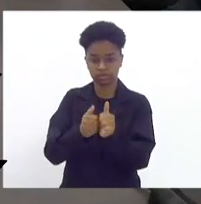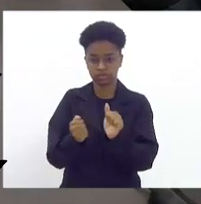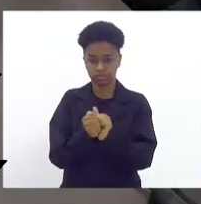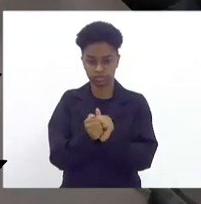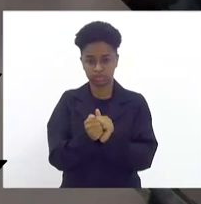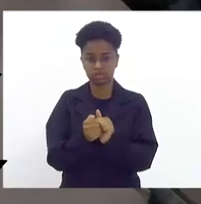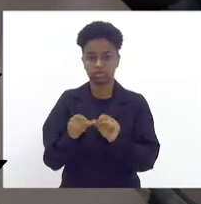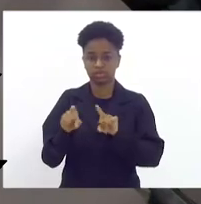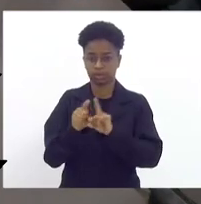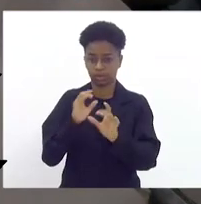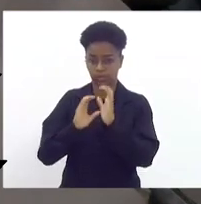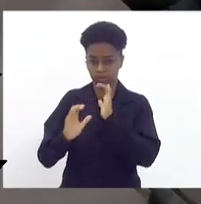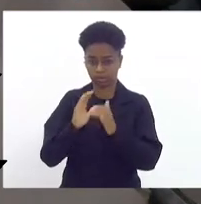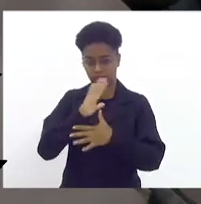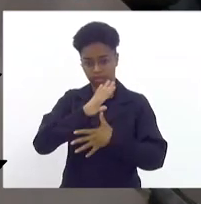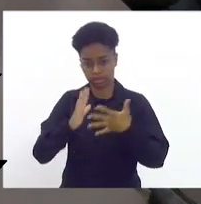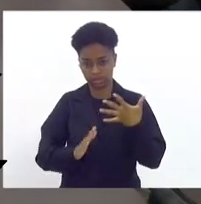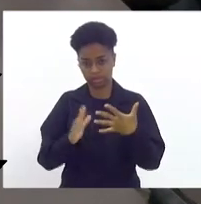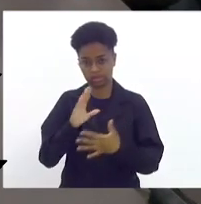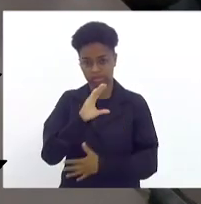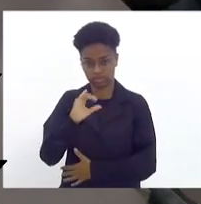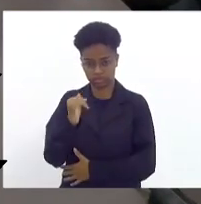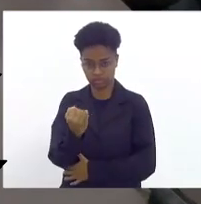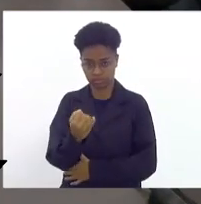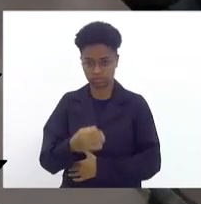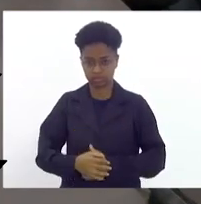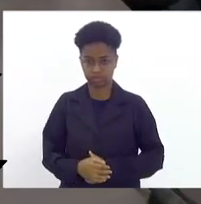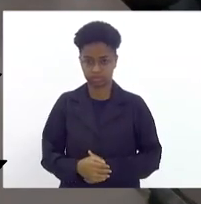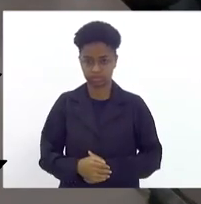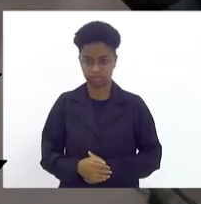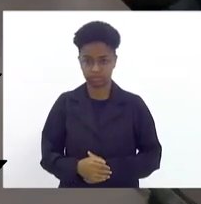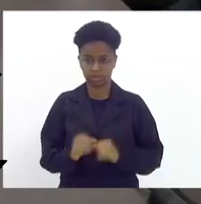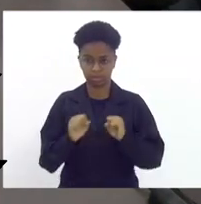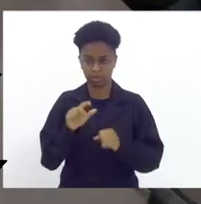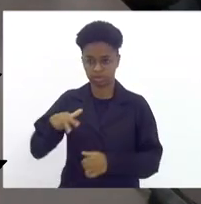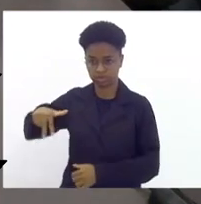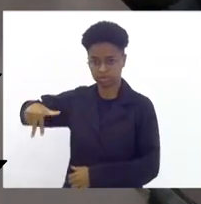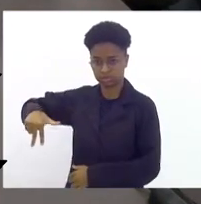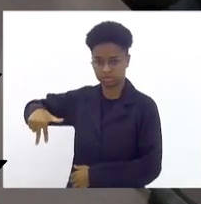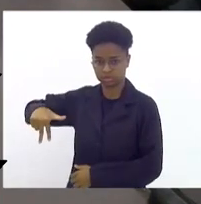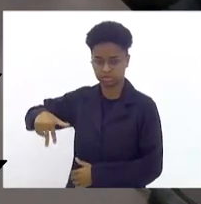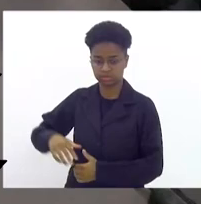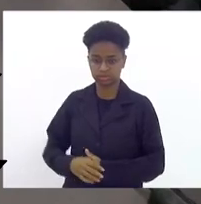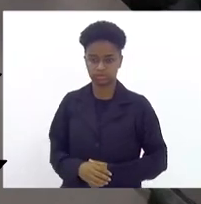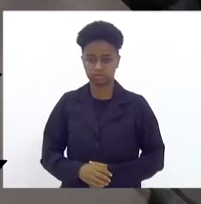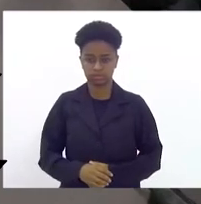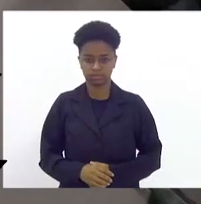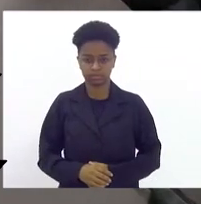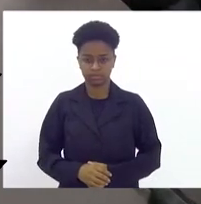comunicação em Libras também da CCJ. Pode, acho que é melhor ficar ali, né, Yasha, por favor?